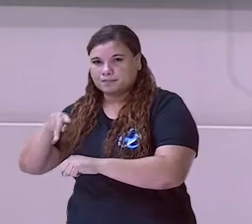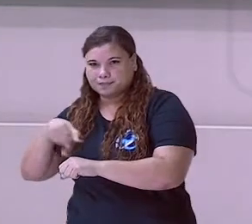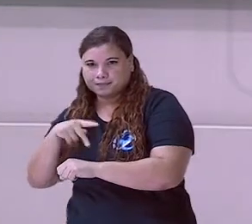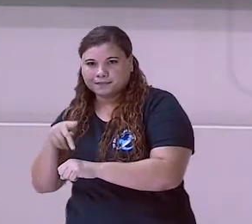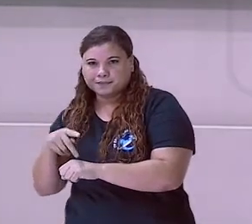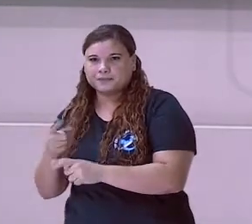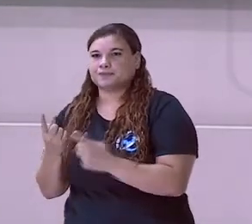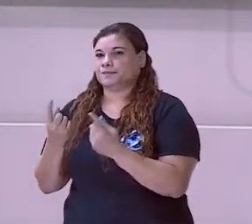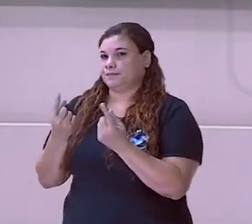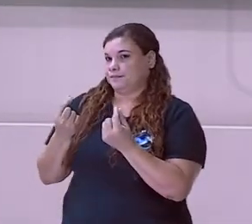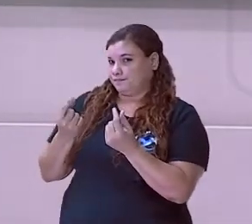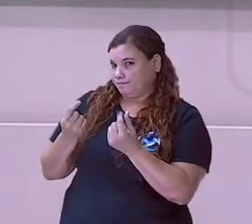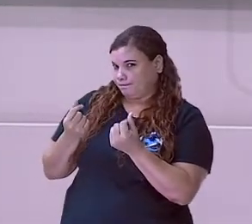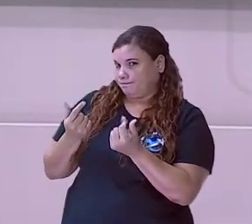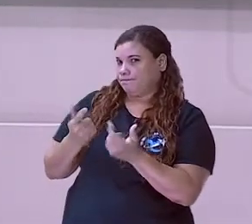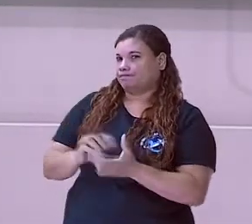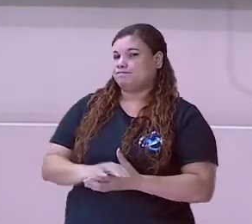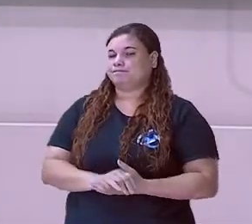capitalistas.